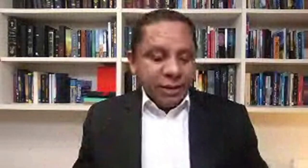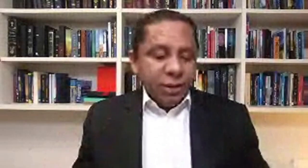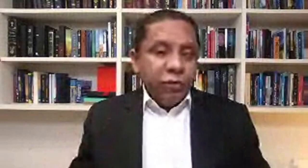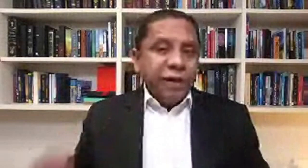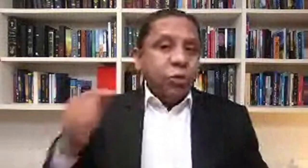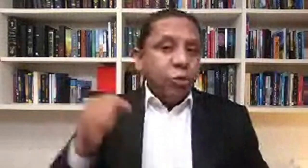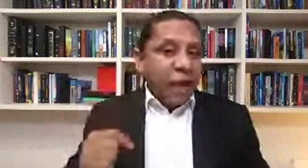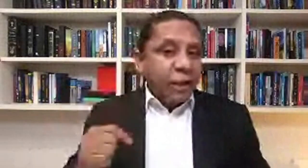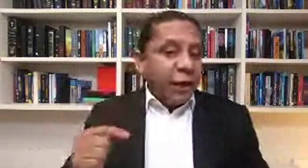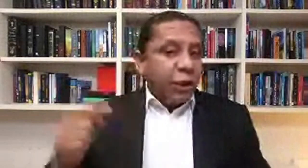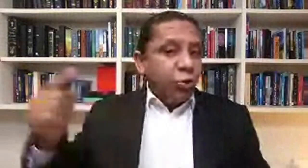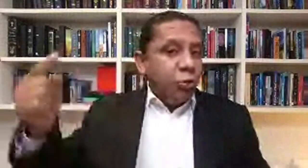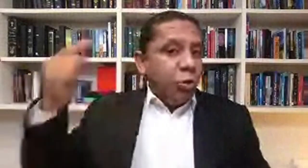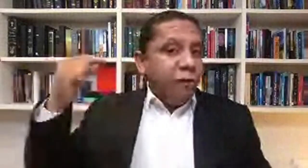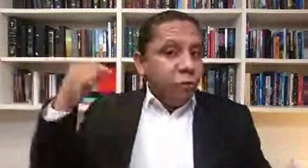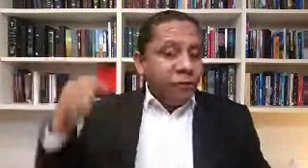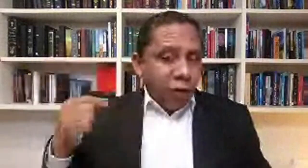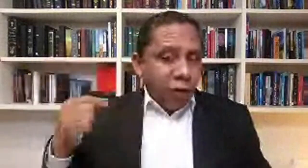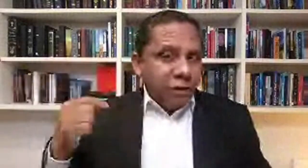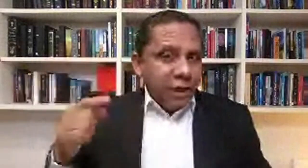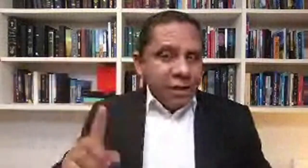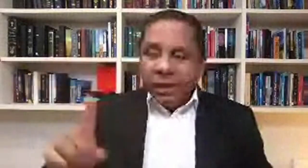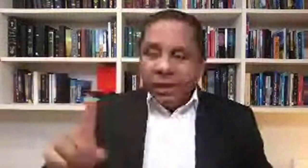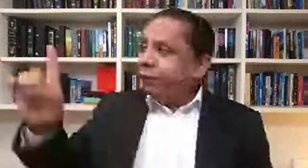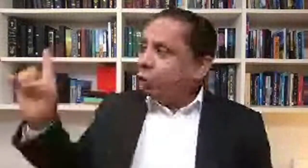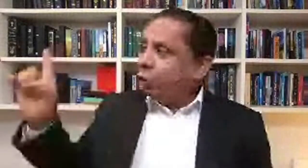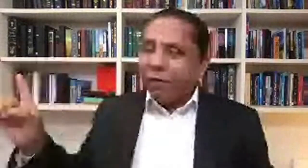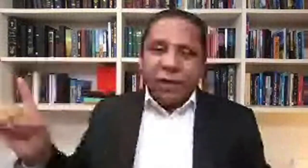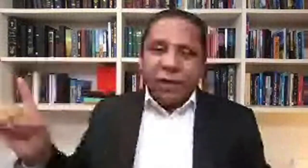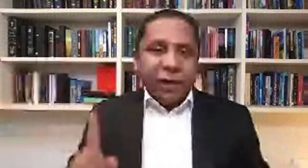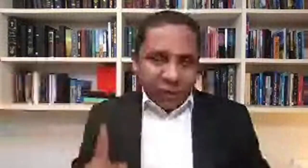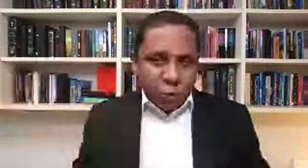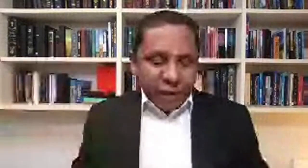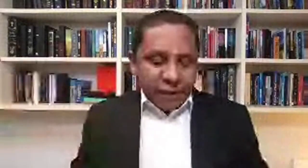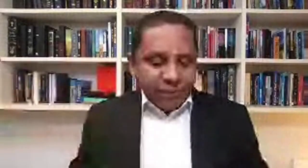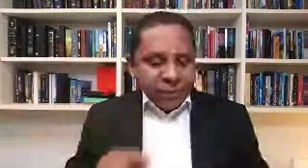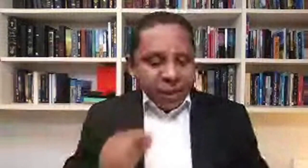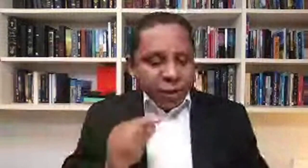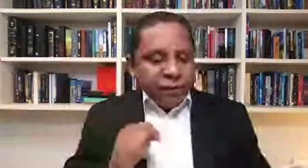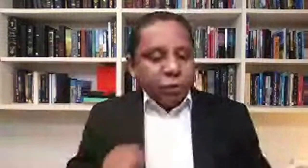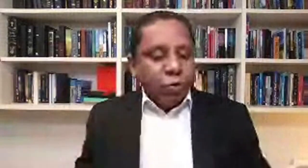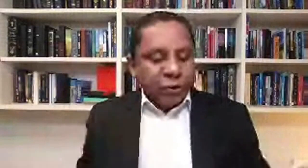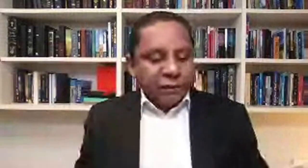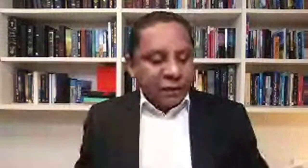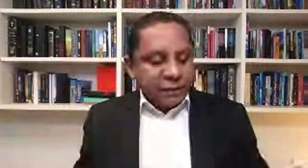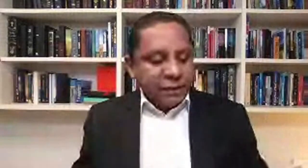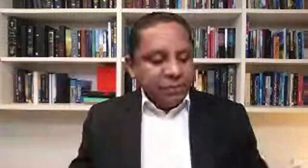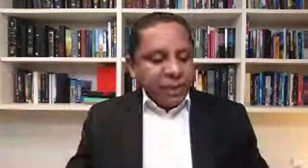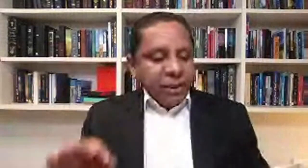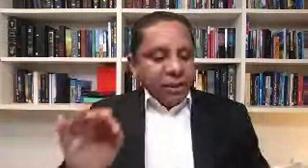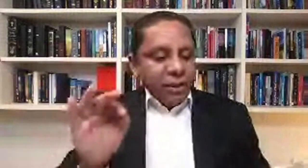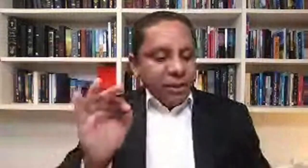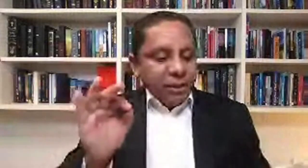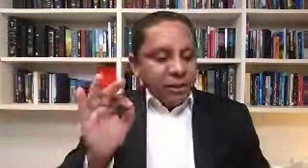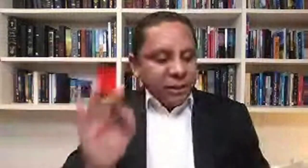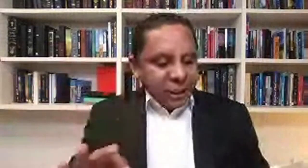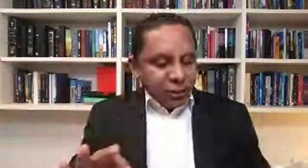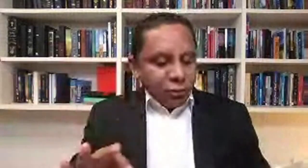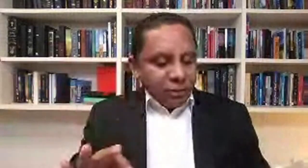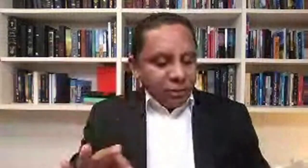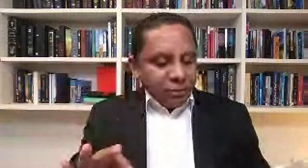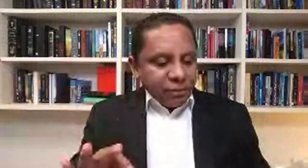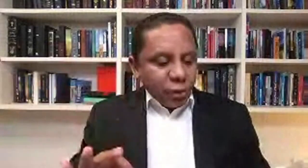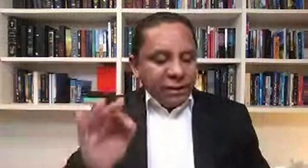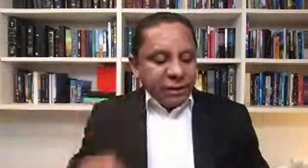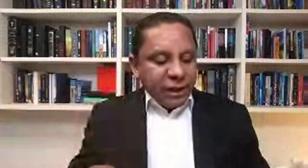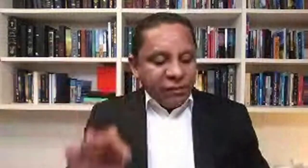11. O verso 10 fala que João ouviu uma voz e ele se virou para ver quem falava com ele. E o verso 11 fala assim,